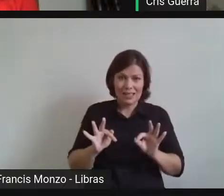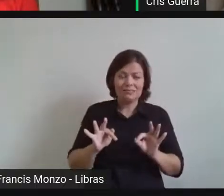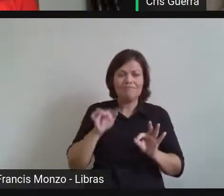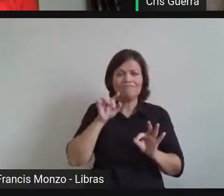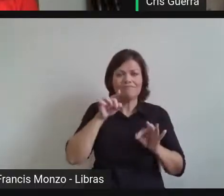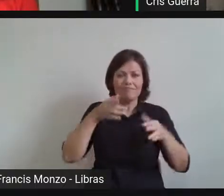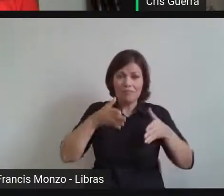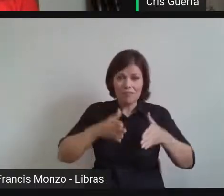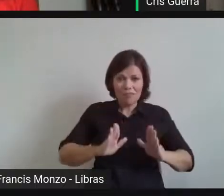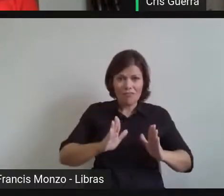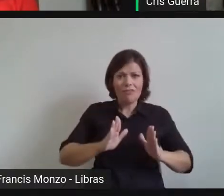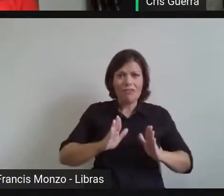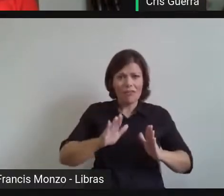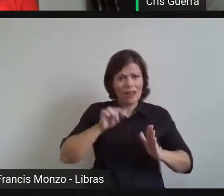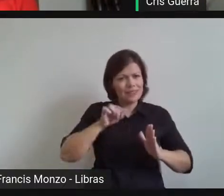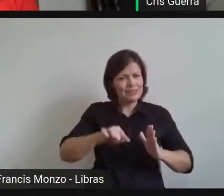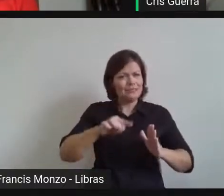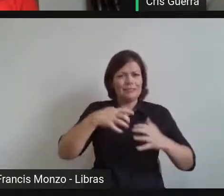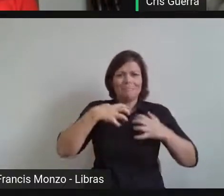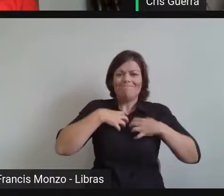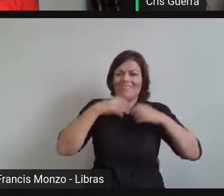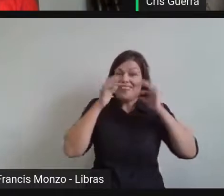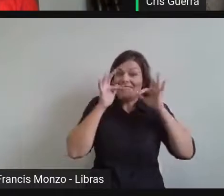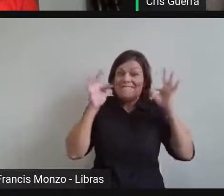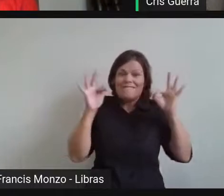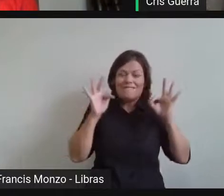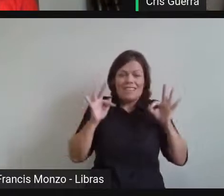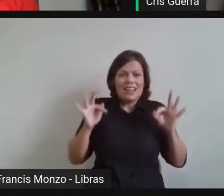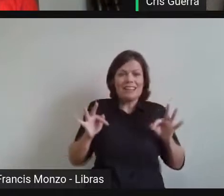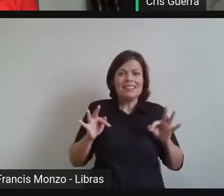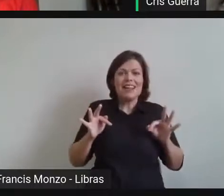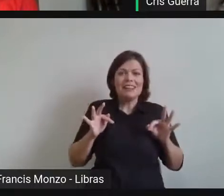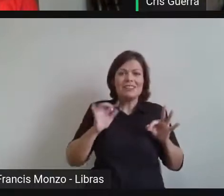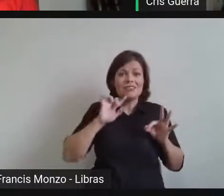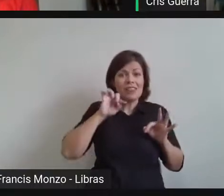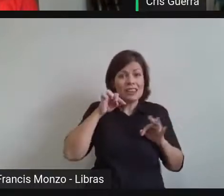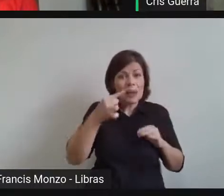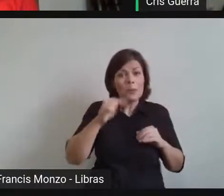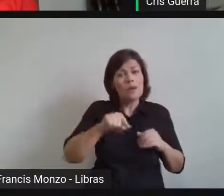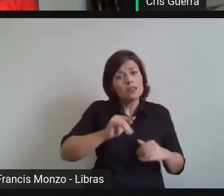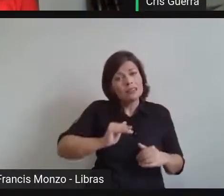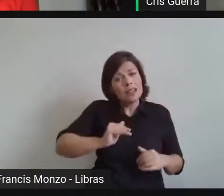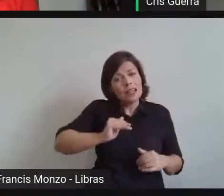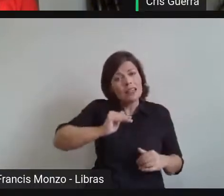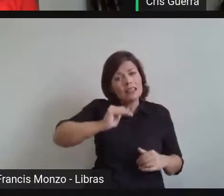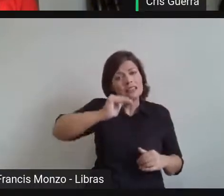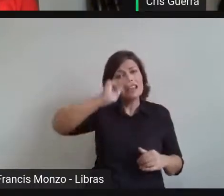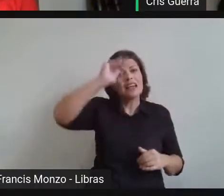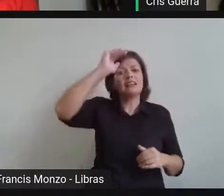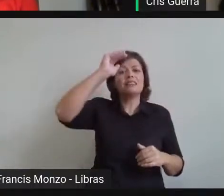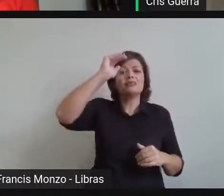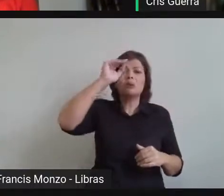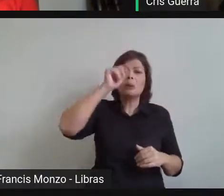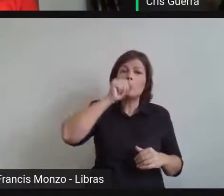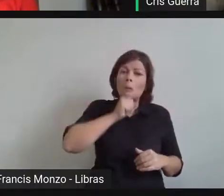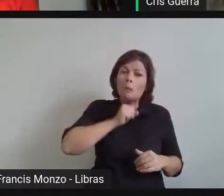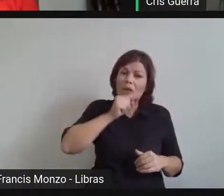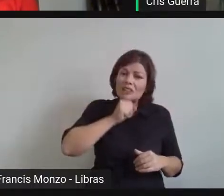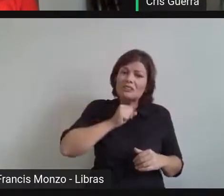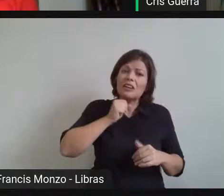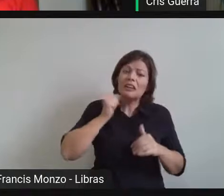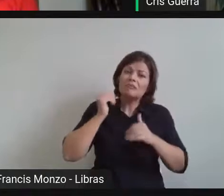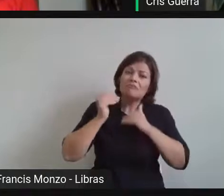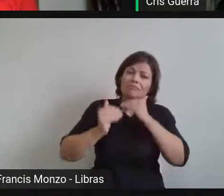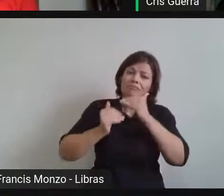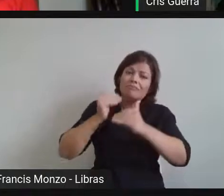nasce, você está no auge da felicidade, e à medida que você vai crescendo, ficando mais velho, entendendo a vida, né? Seu nível de